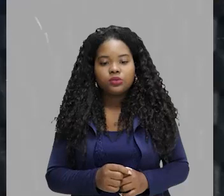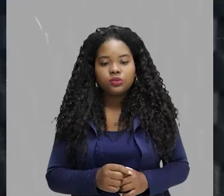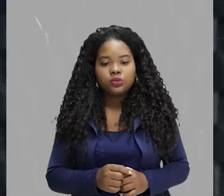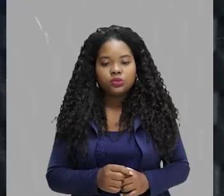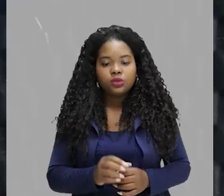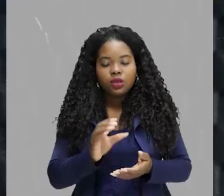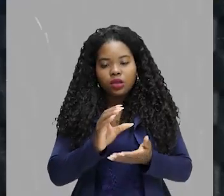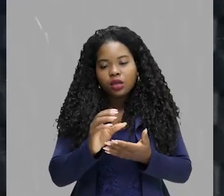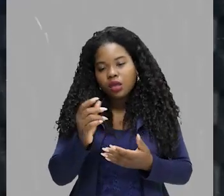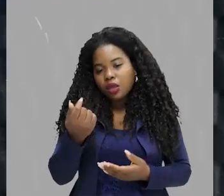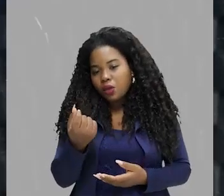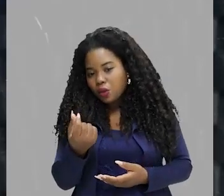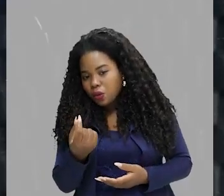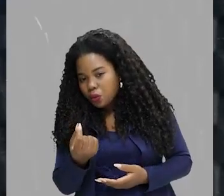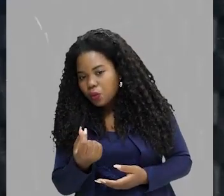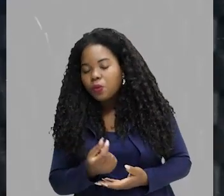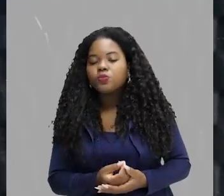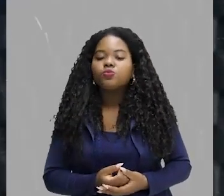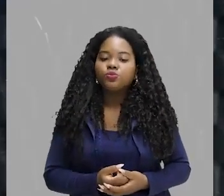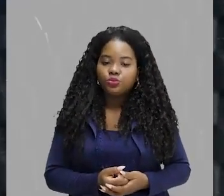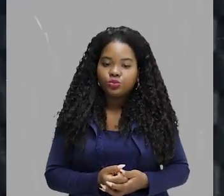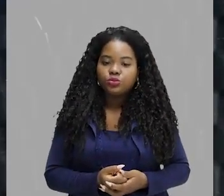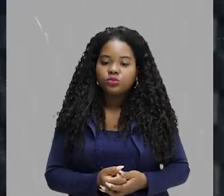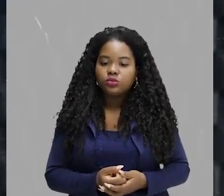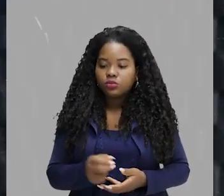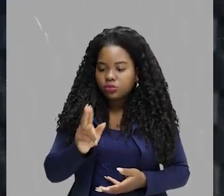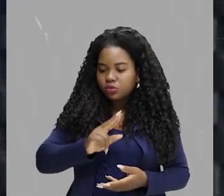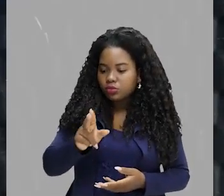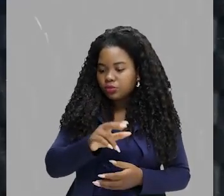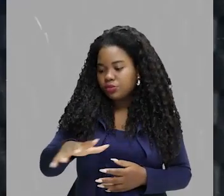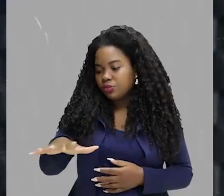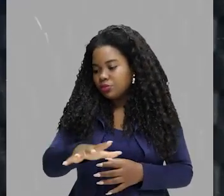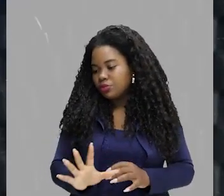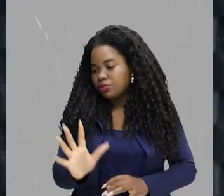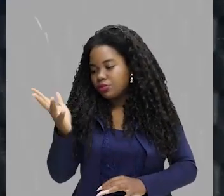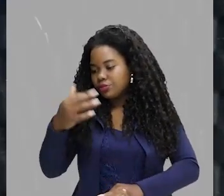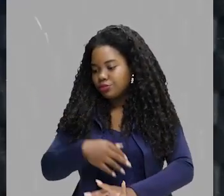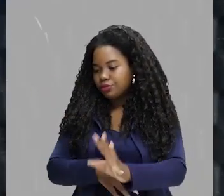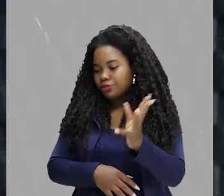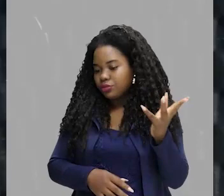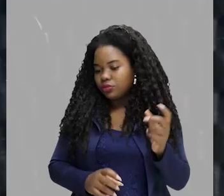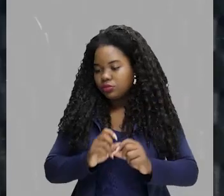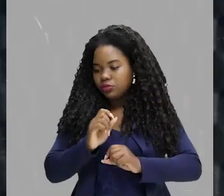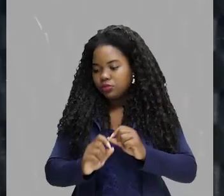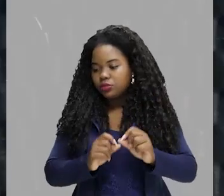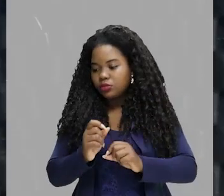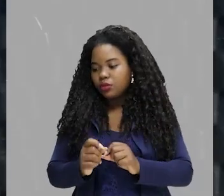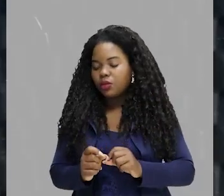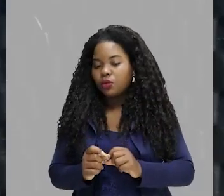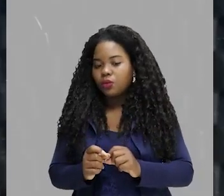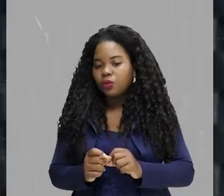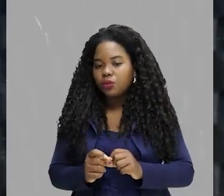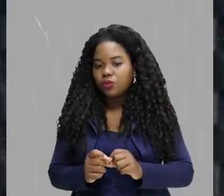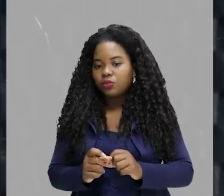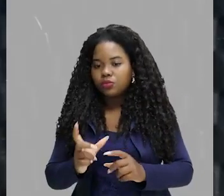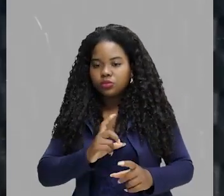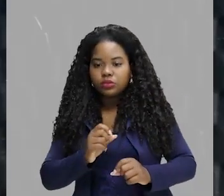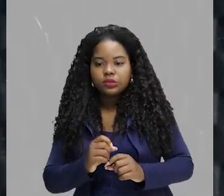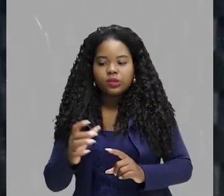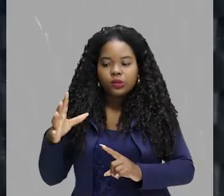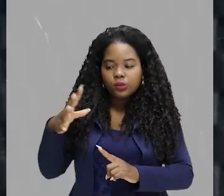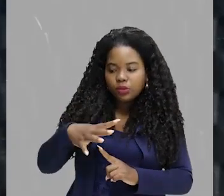a gente passa a utilizar a natureza de uma forma mais predatória. Uma relação, digamos, mais intensa,